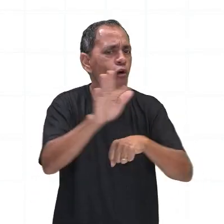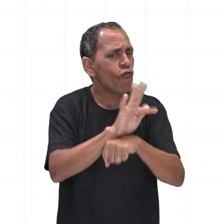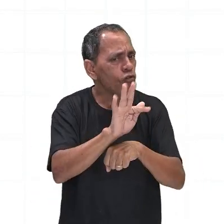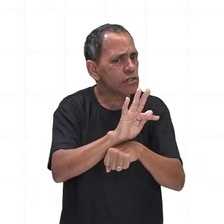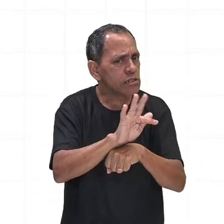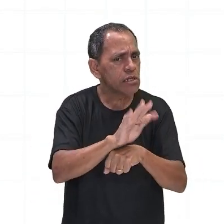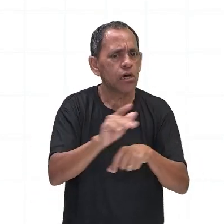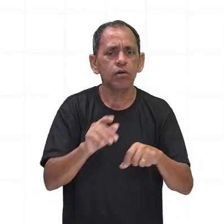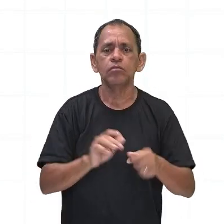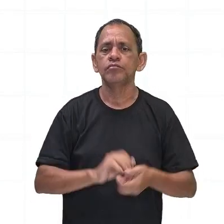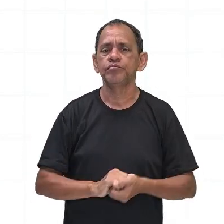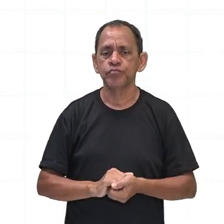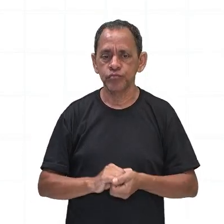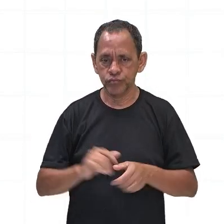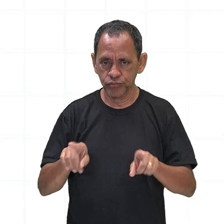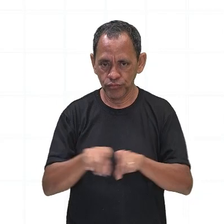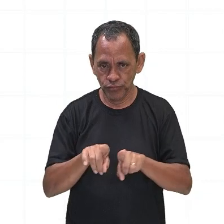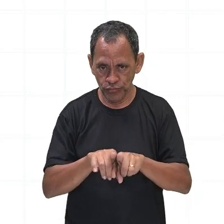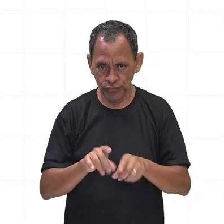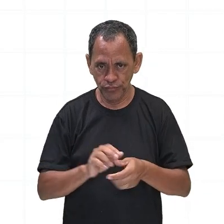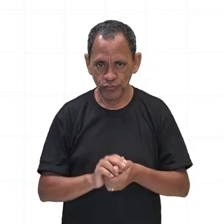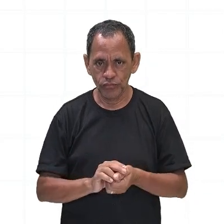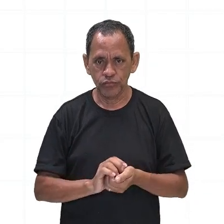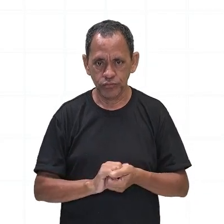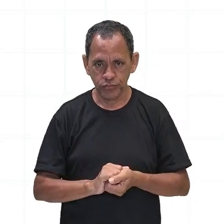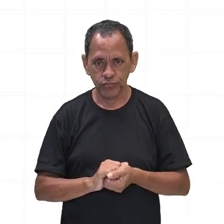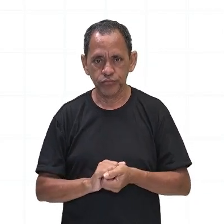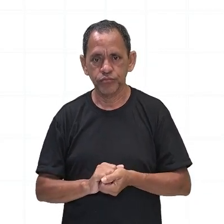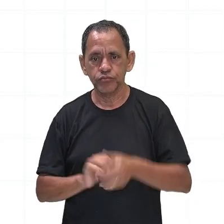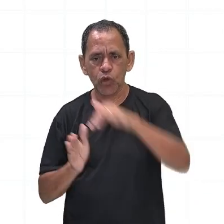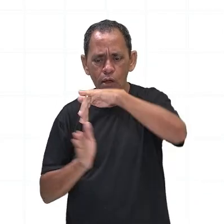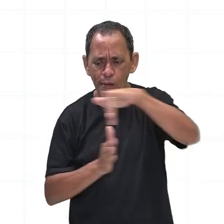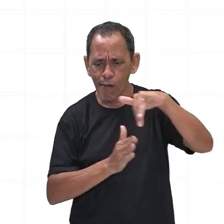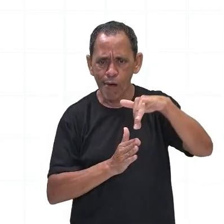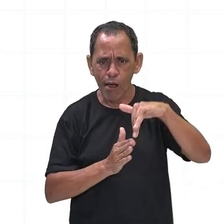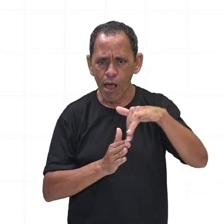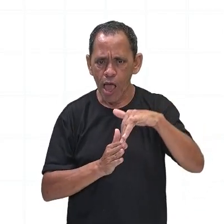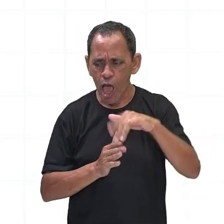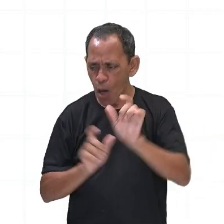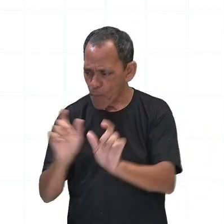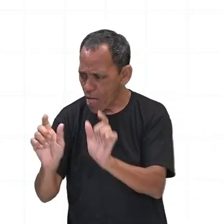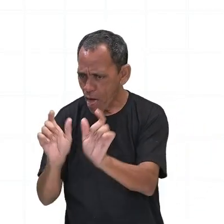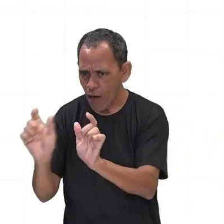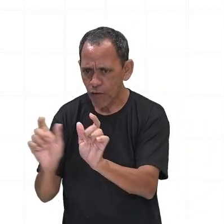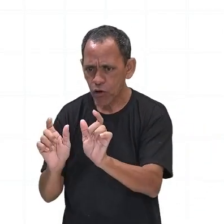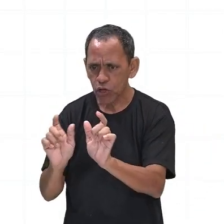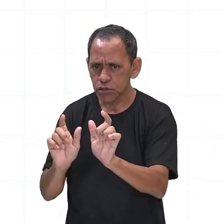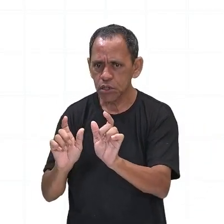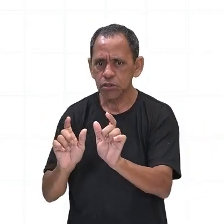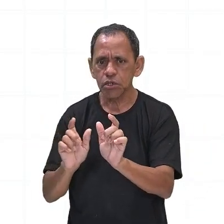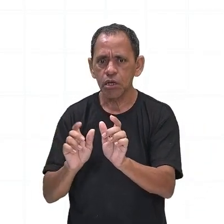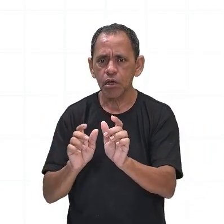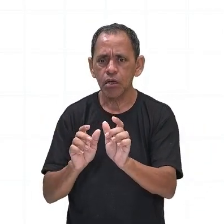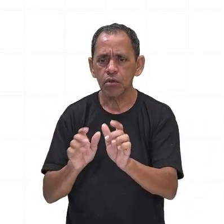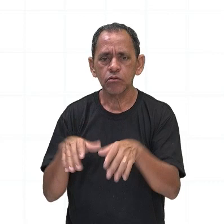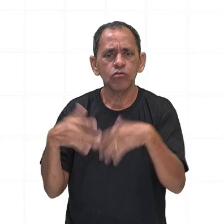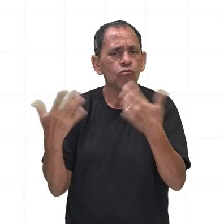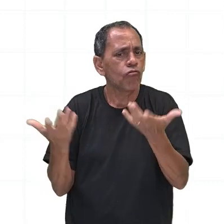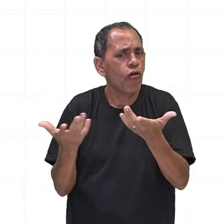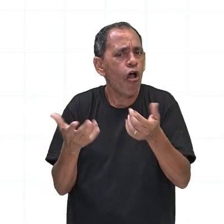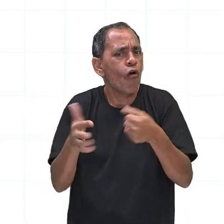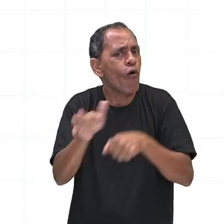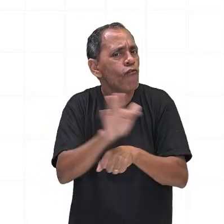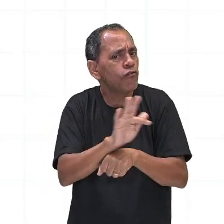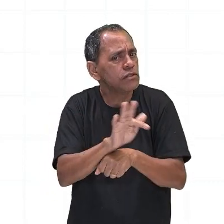quem? Núcleo do sujeito, certo? E as outras palavras? Qual é a função dessas outras palavras? Perceba que essas